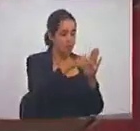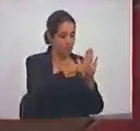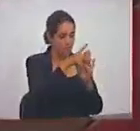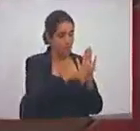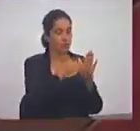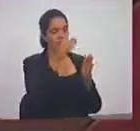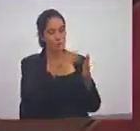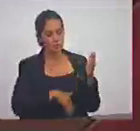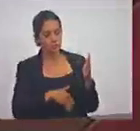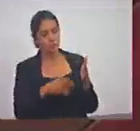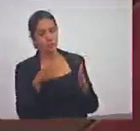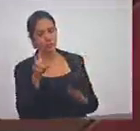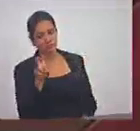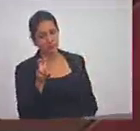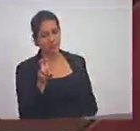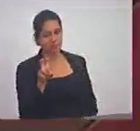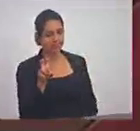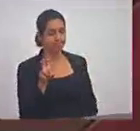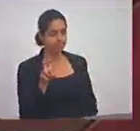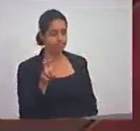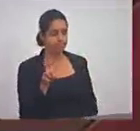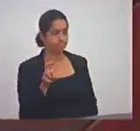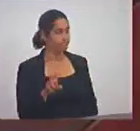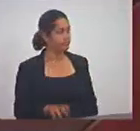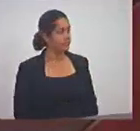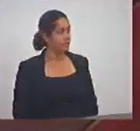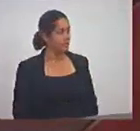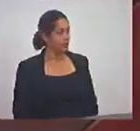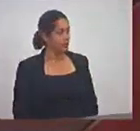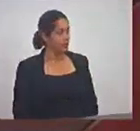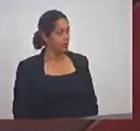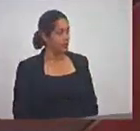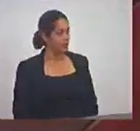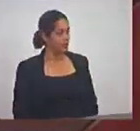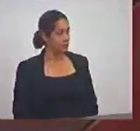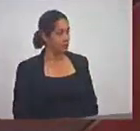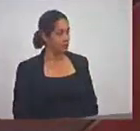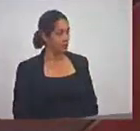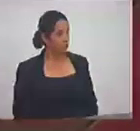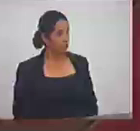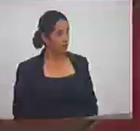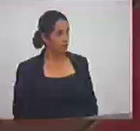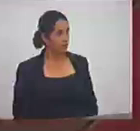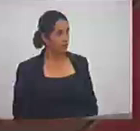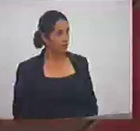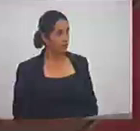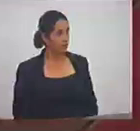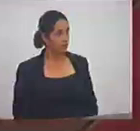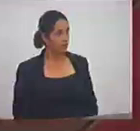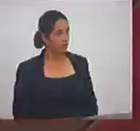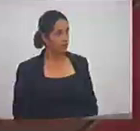vindo pela quinta. Então, querendo ou não, vou fazer o seguinte, eu trago o Emerson, que a princípio era uma pessoa não grata para a